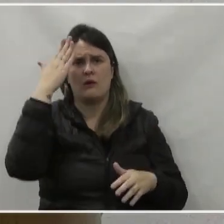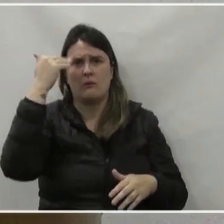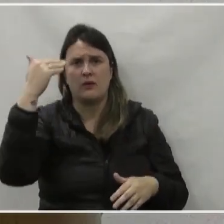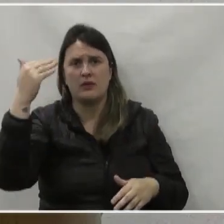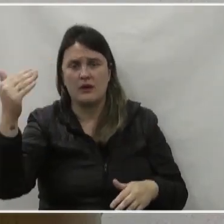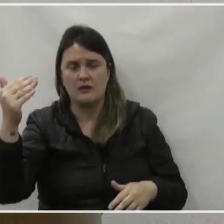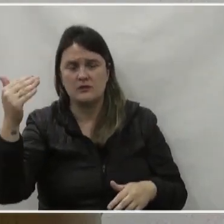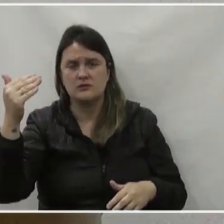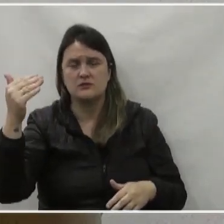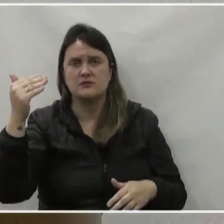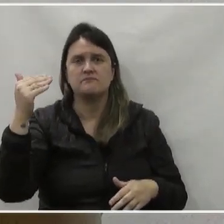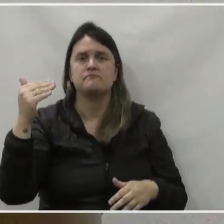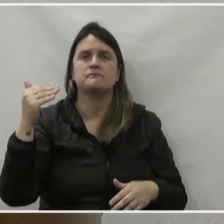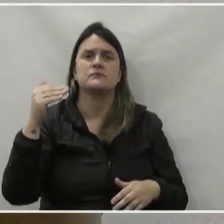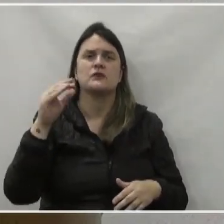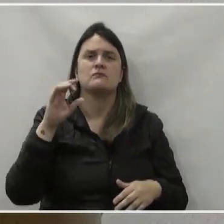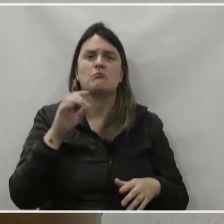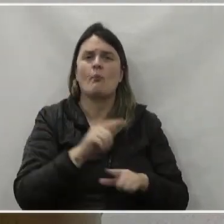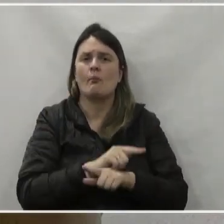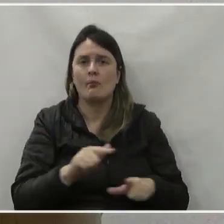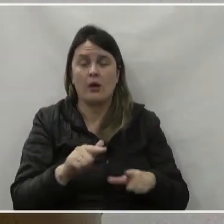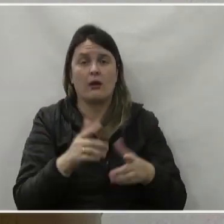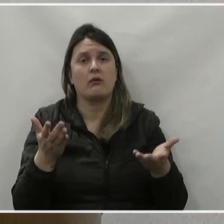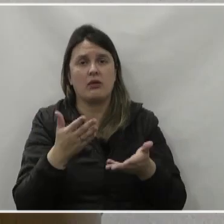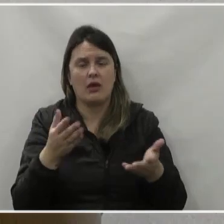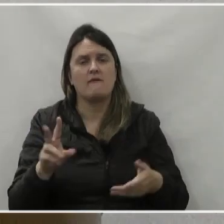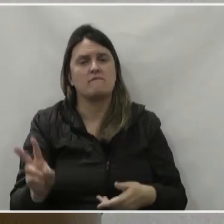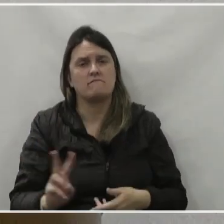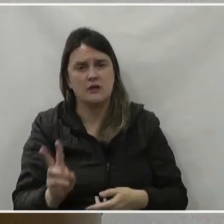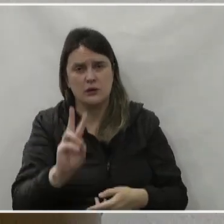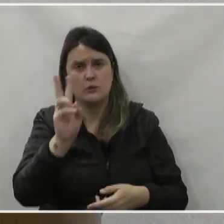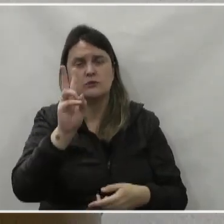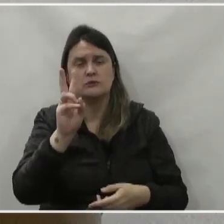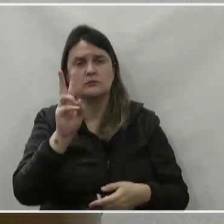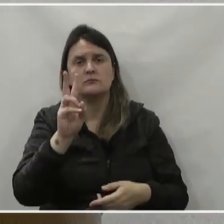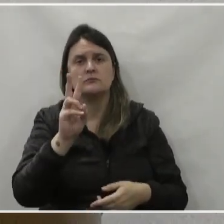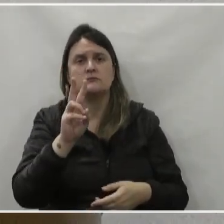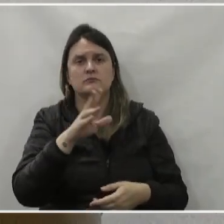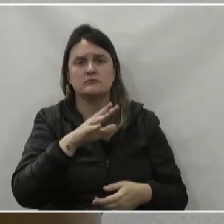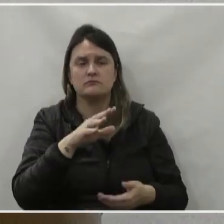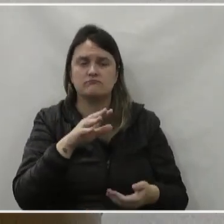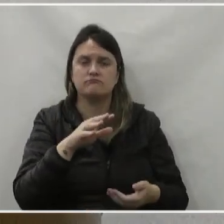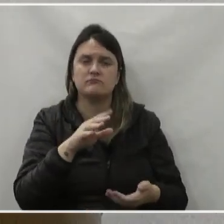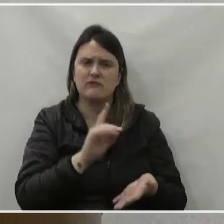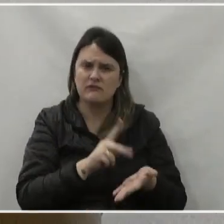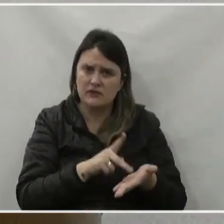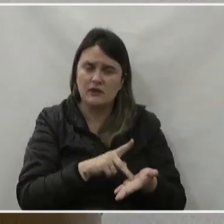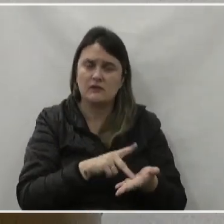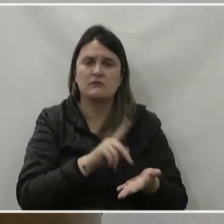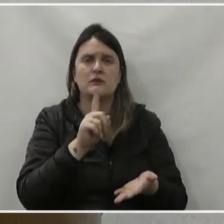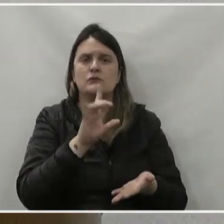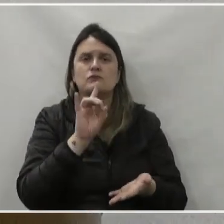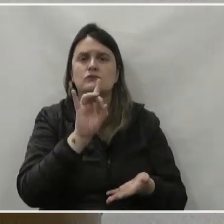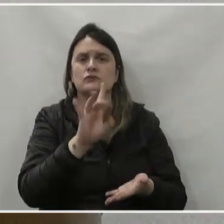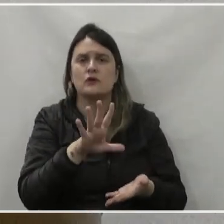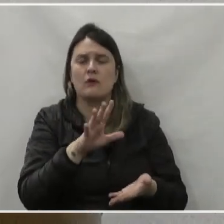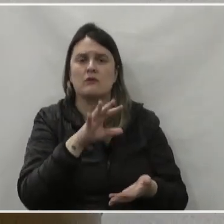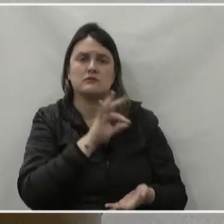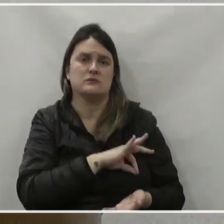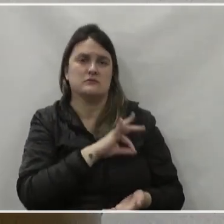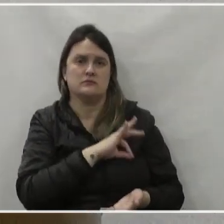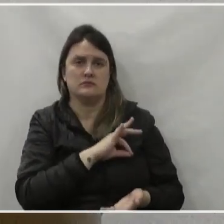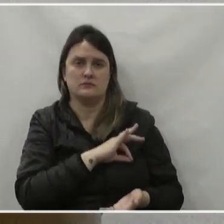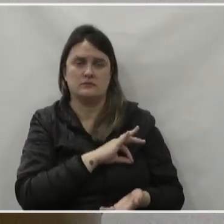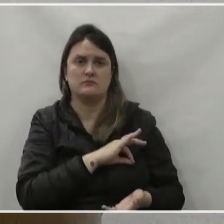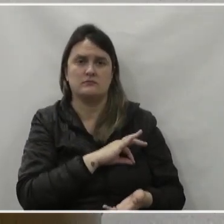homenagens vazias, nós queremos a valorização na essência, e não somente